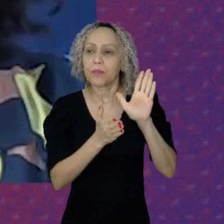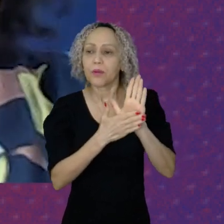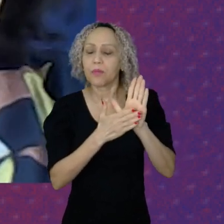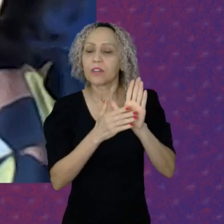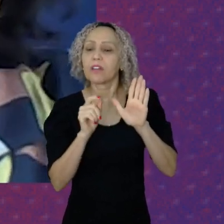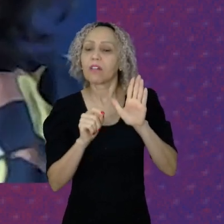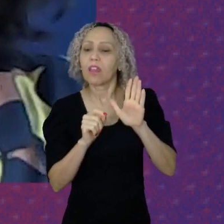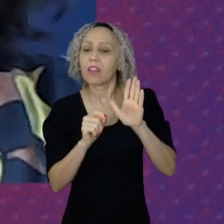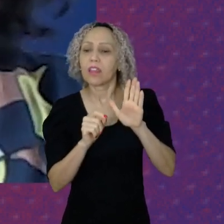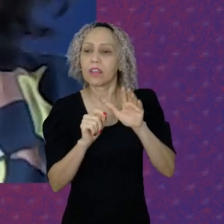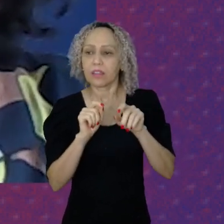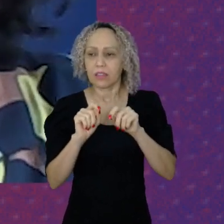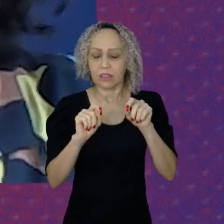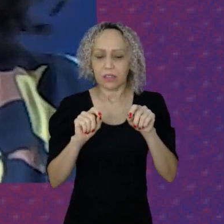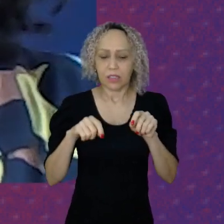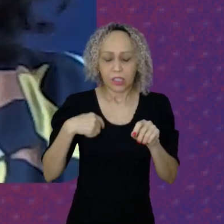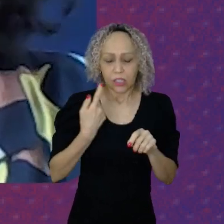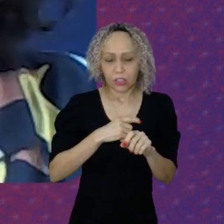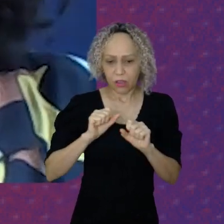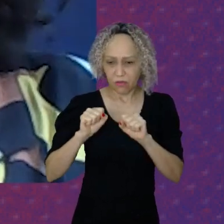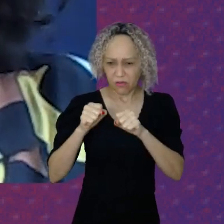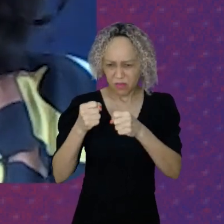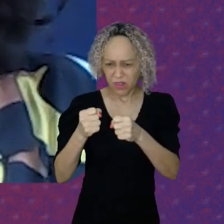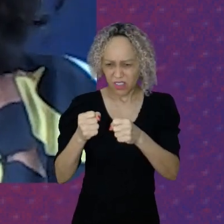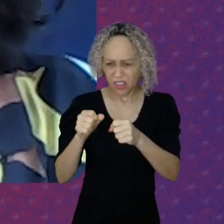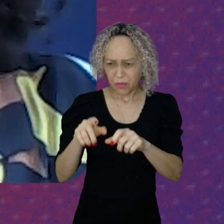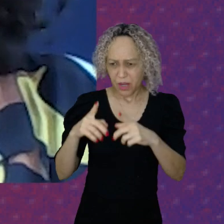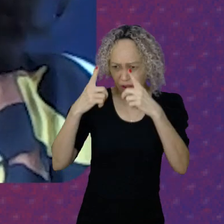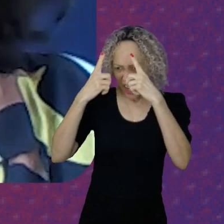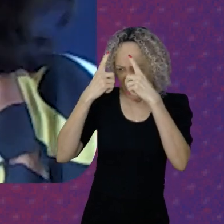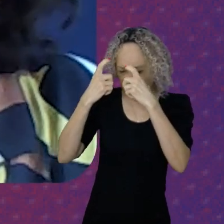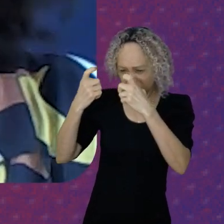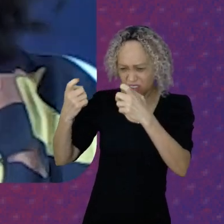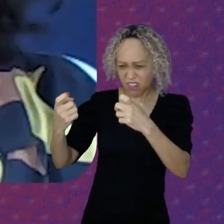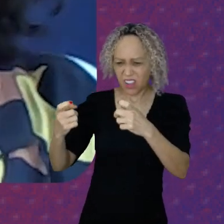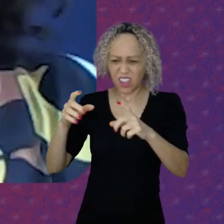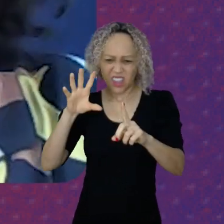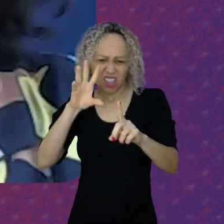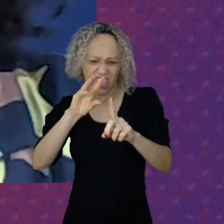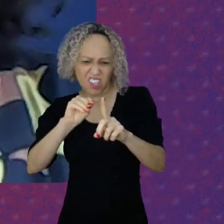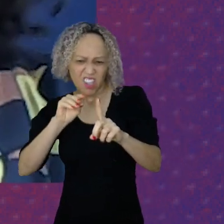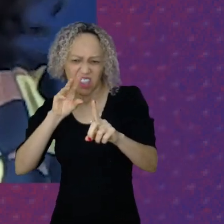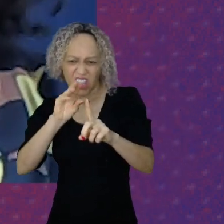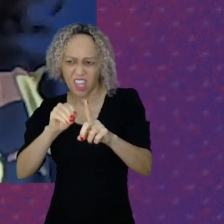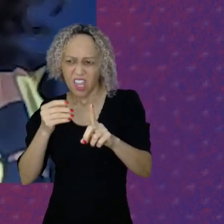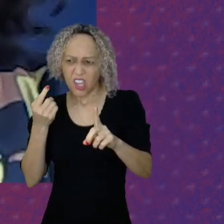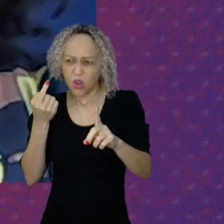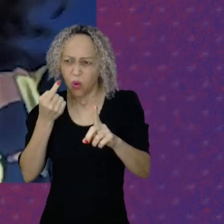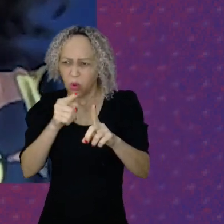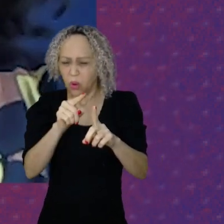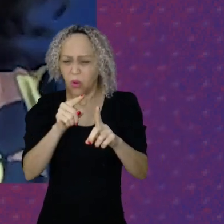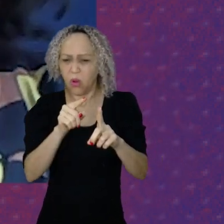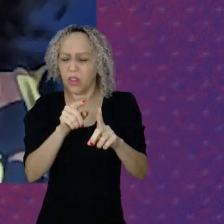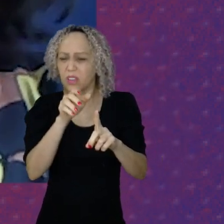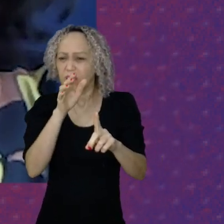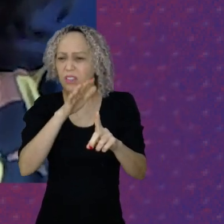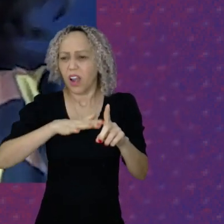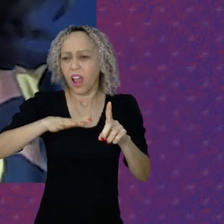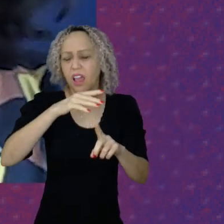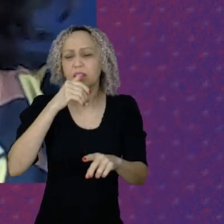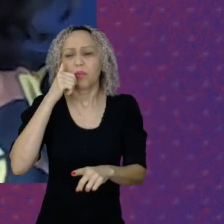vamos fazer o enfrentamento dessa violência, do assédio em relação às